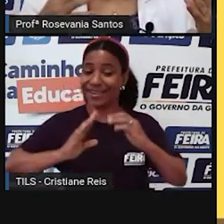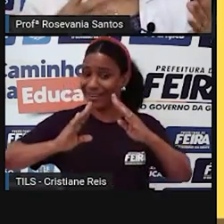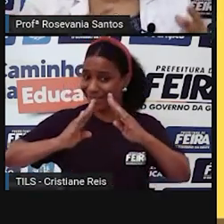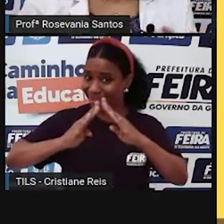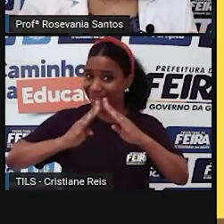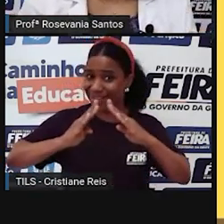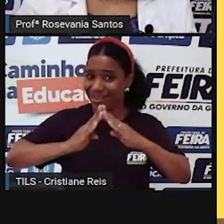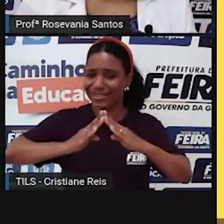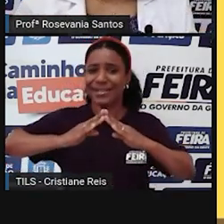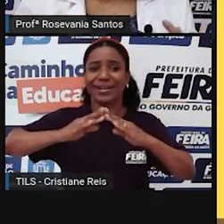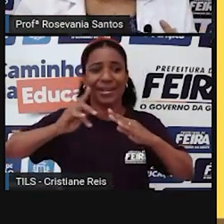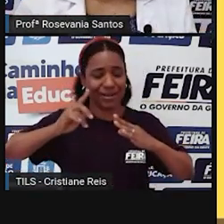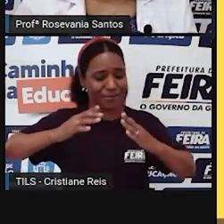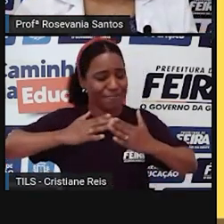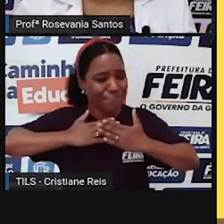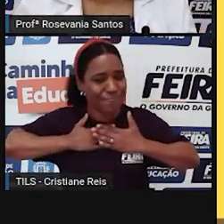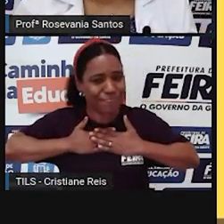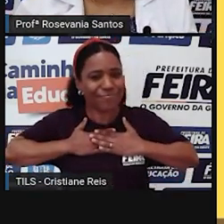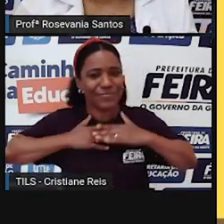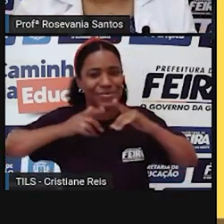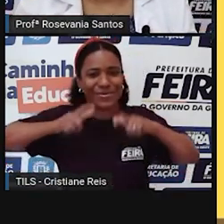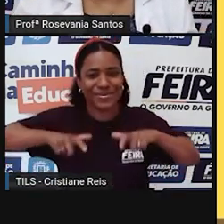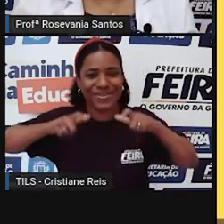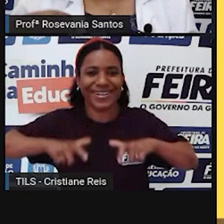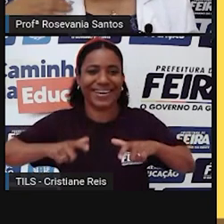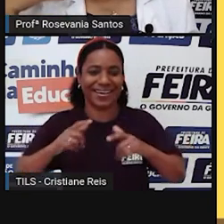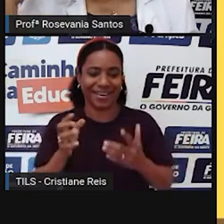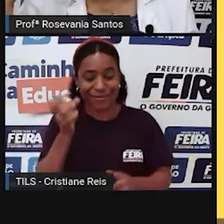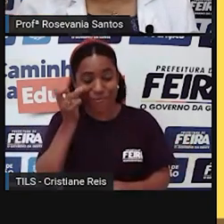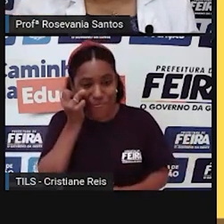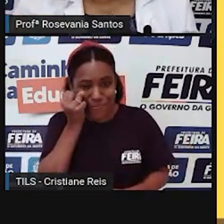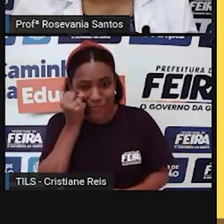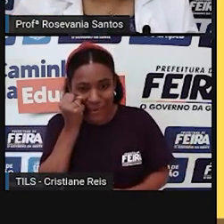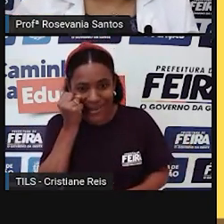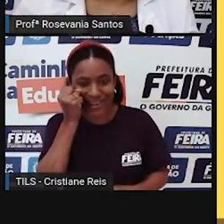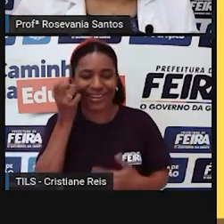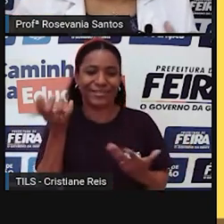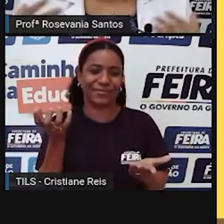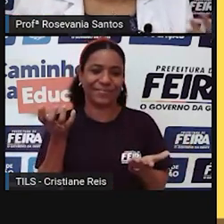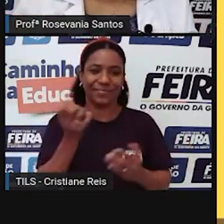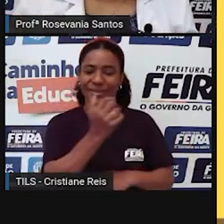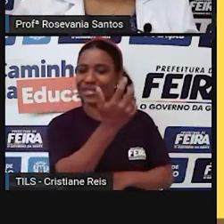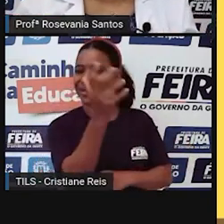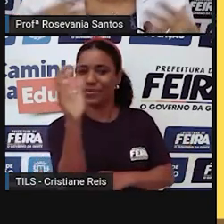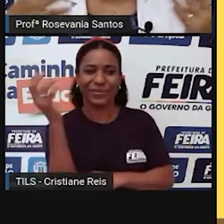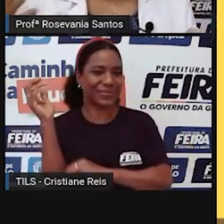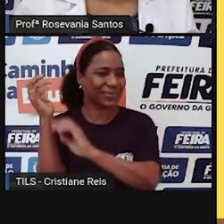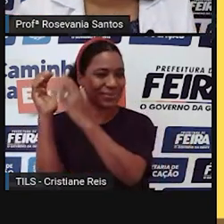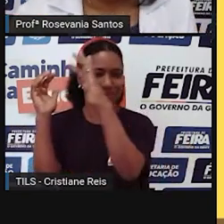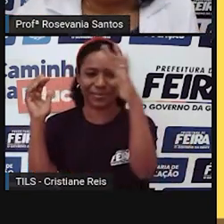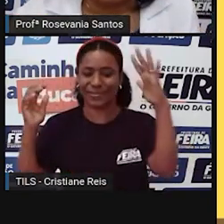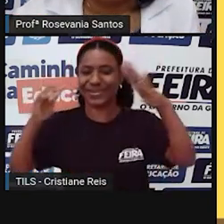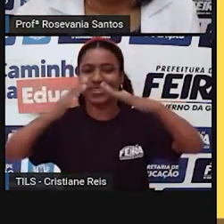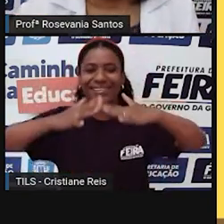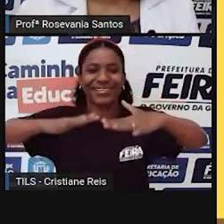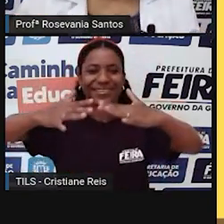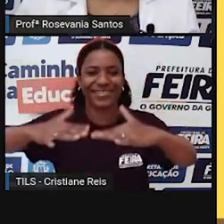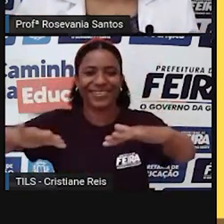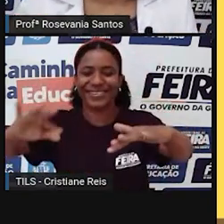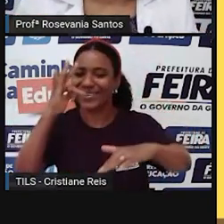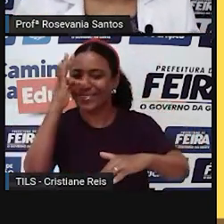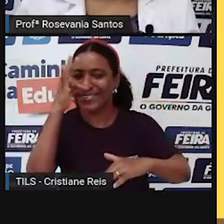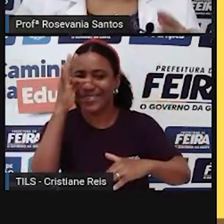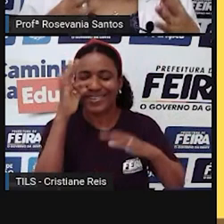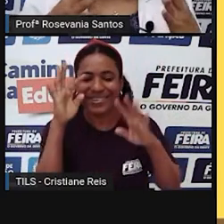você também tem um cantinho. Normalmente é o quarto da gente, alguns, né, é o quintal, sei lá, algumas pessoas gostam da cozinha.